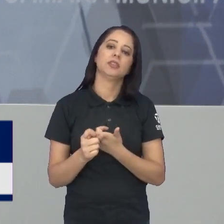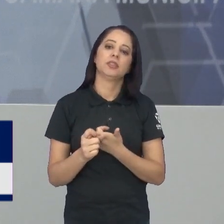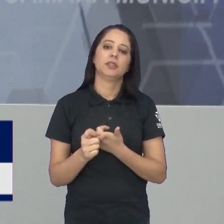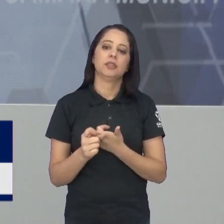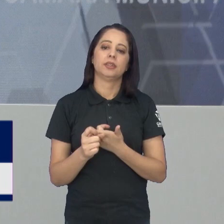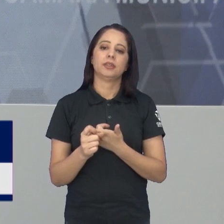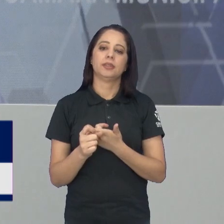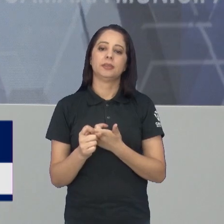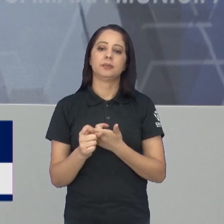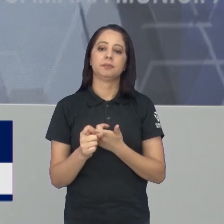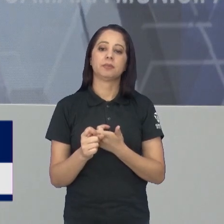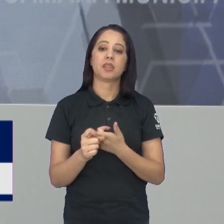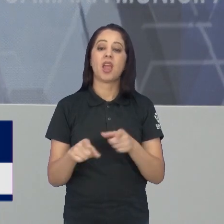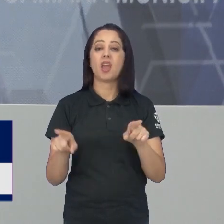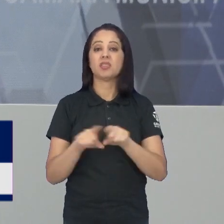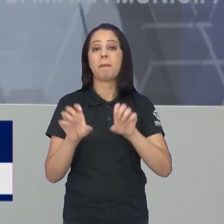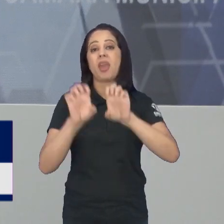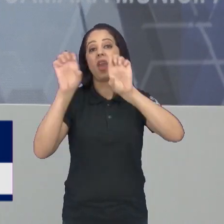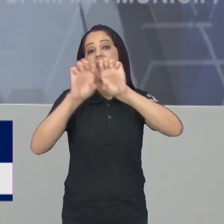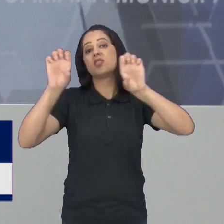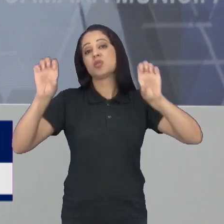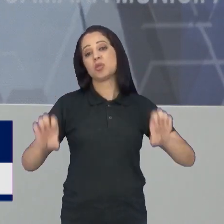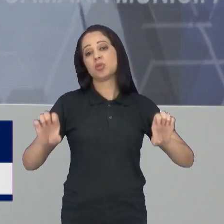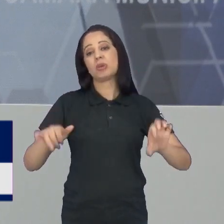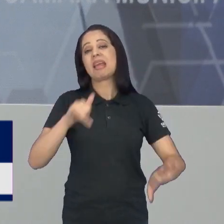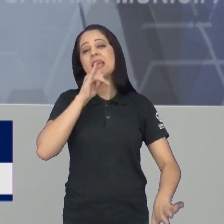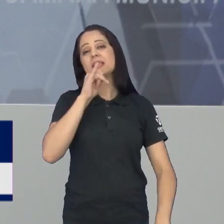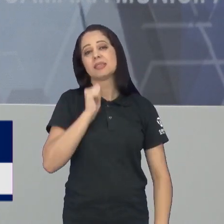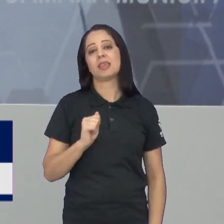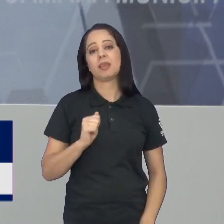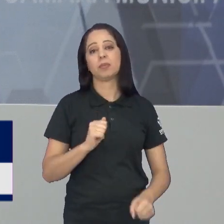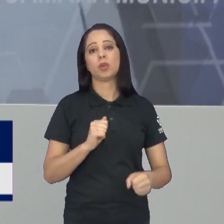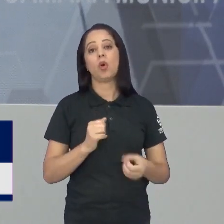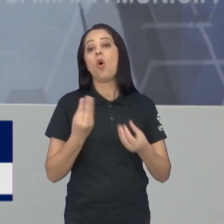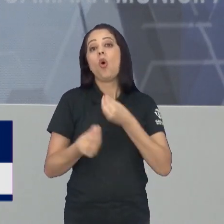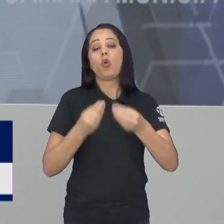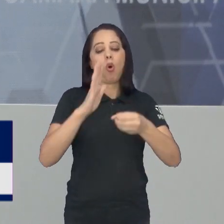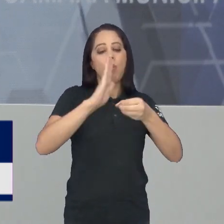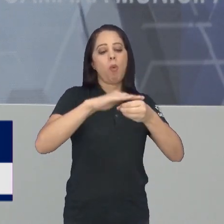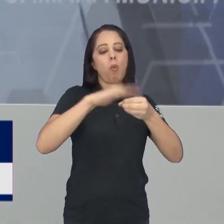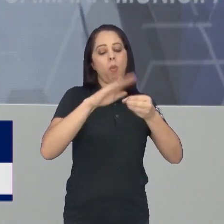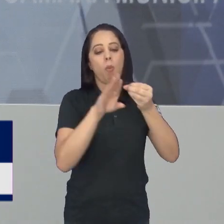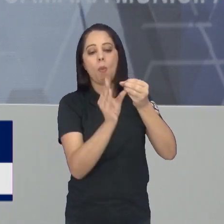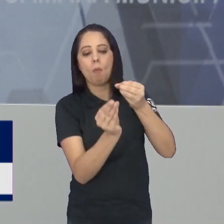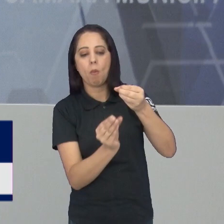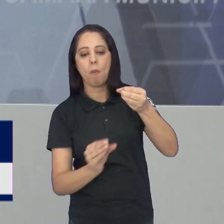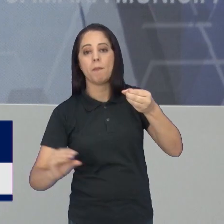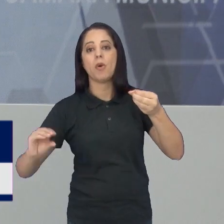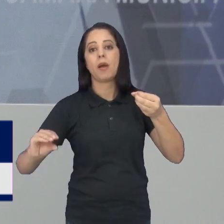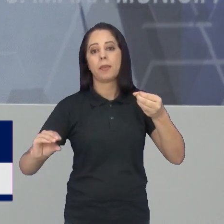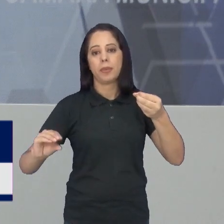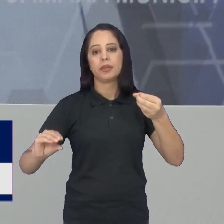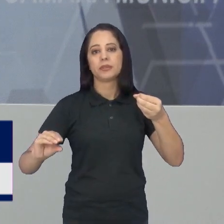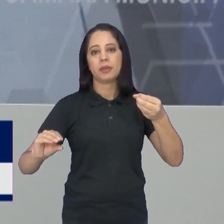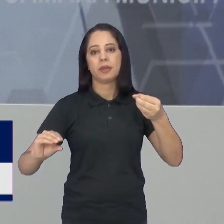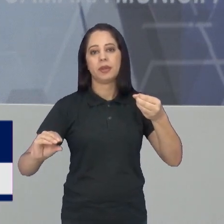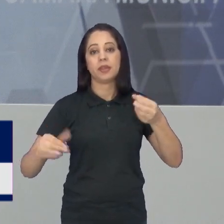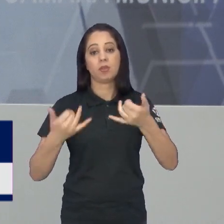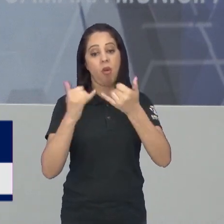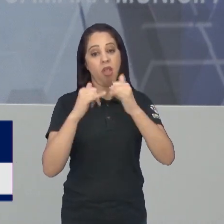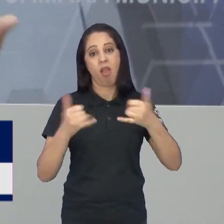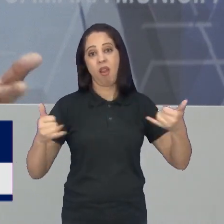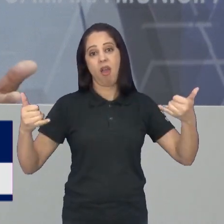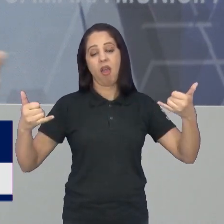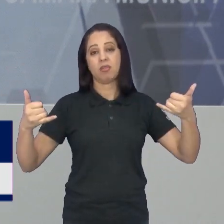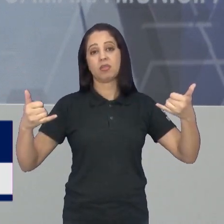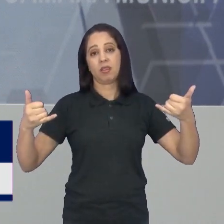na questão da infraestrutura, por exemplo, a rede de água, a rede de esgoto, a rede elétrica,